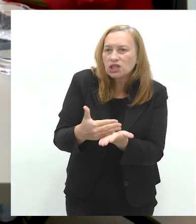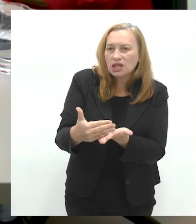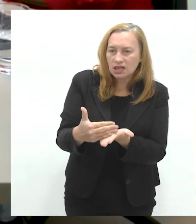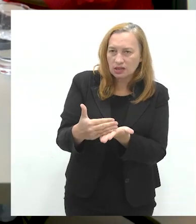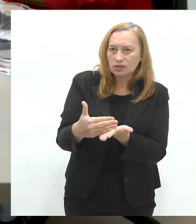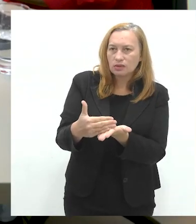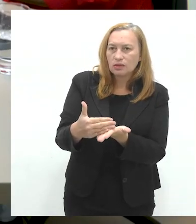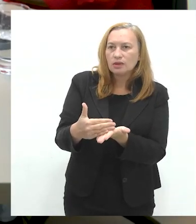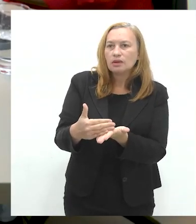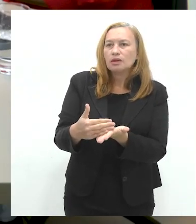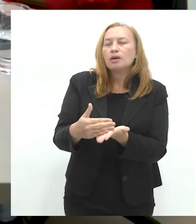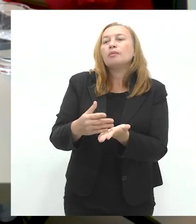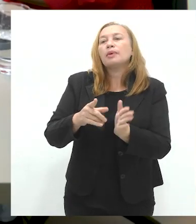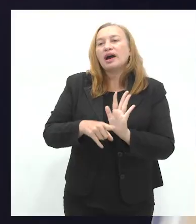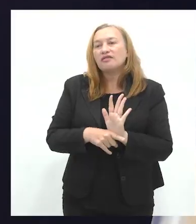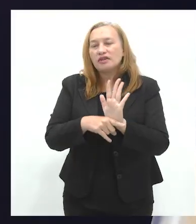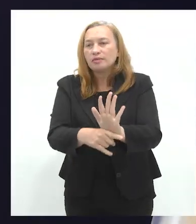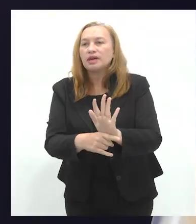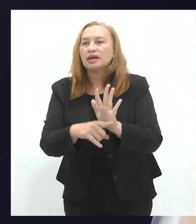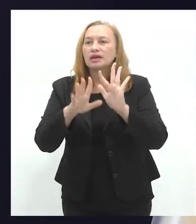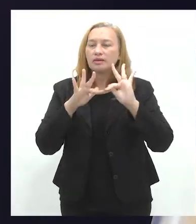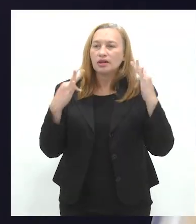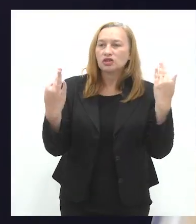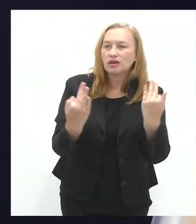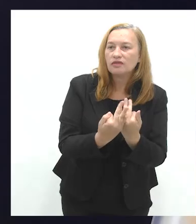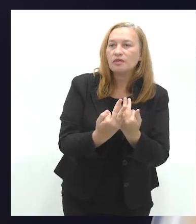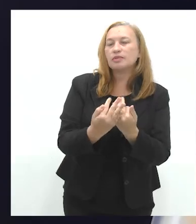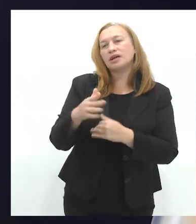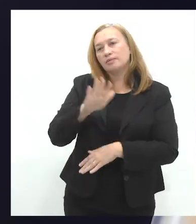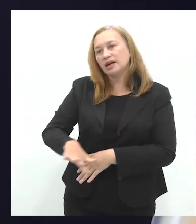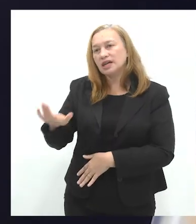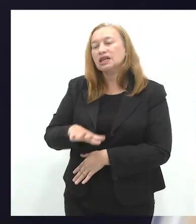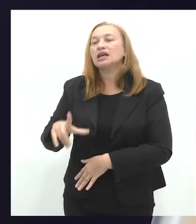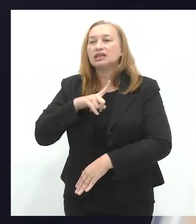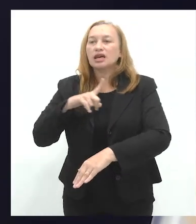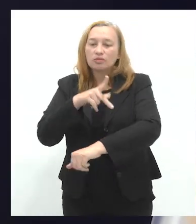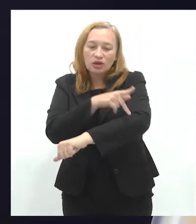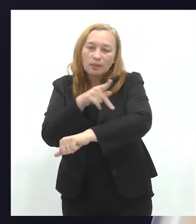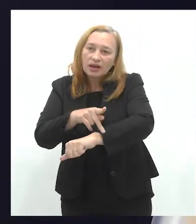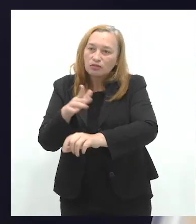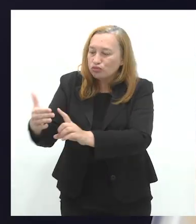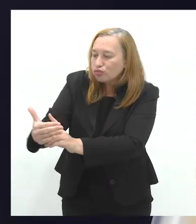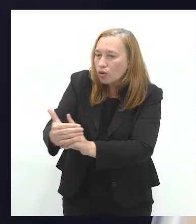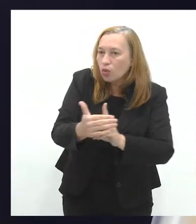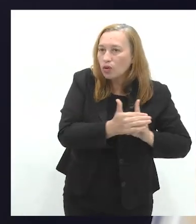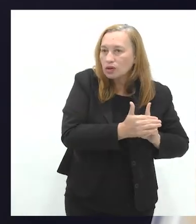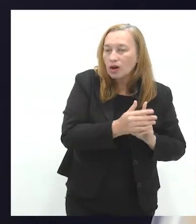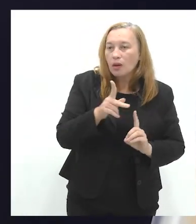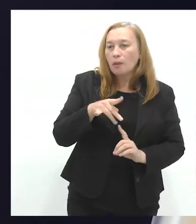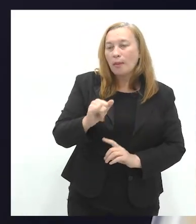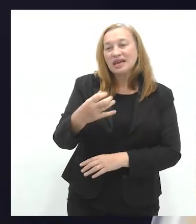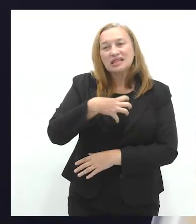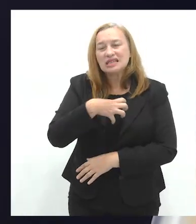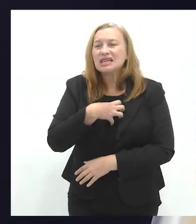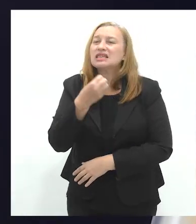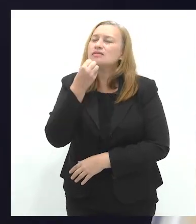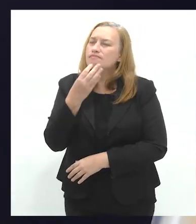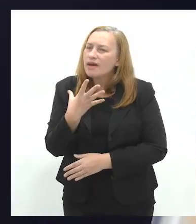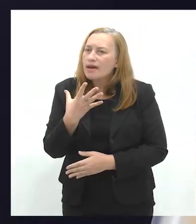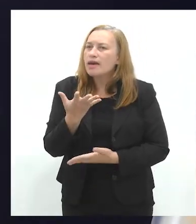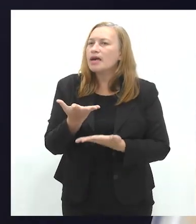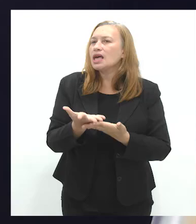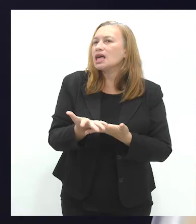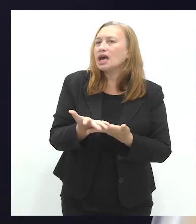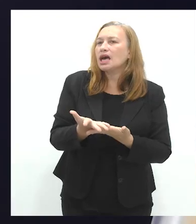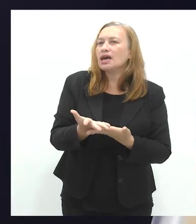entrada para muita criança, para muita família. Por nós termos aí essa pegada da pedagogia, tem um acolhimento, os pais se sentem mais à